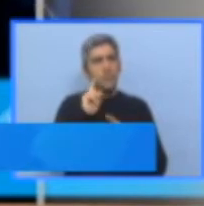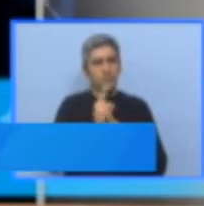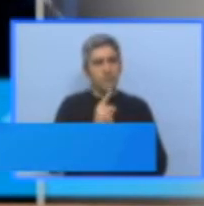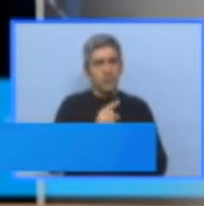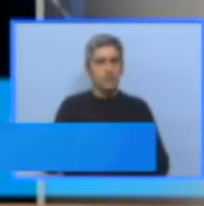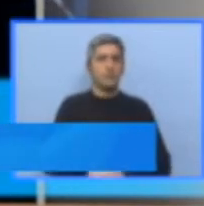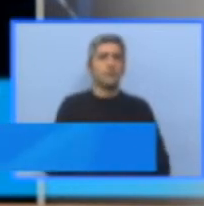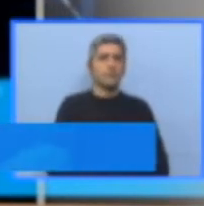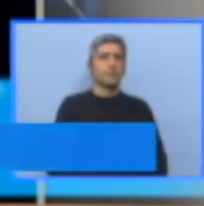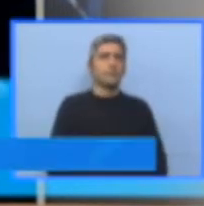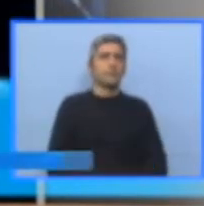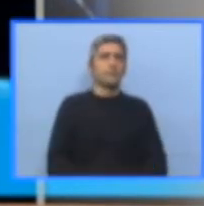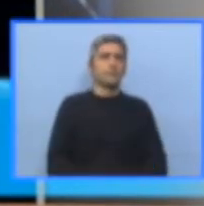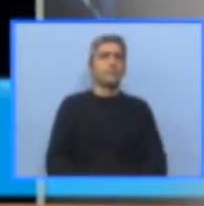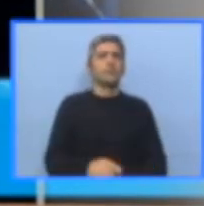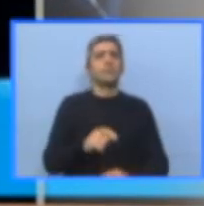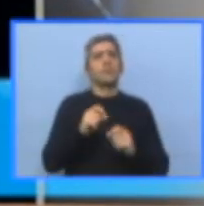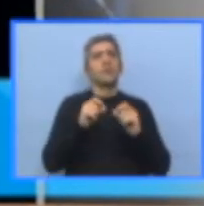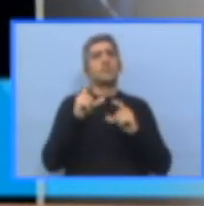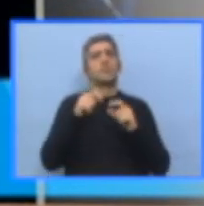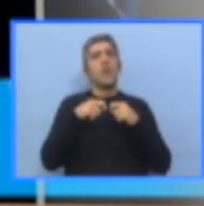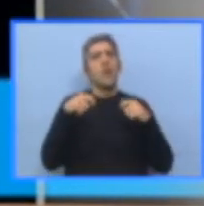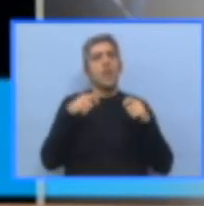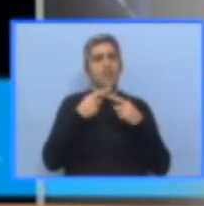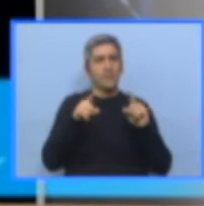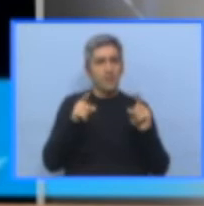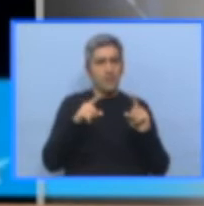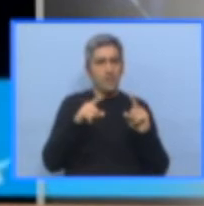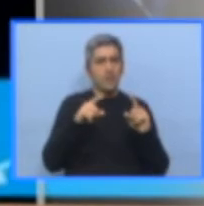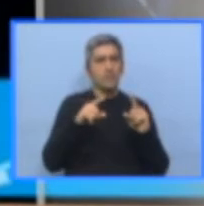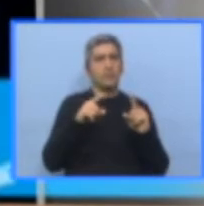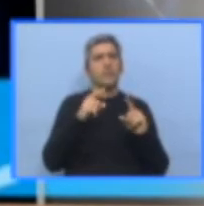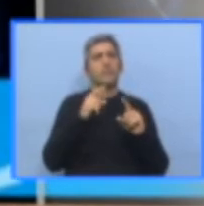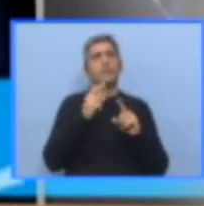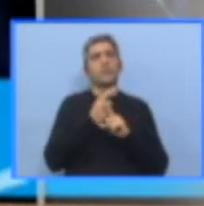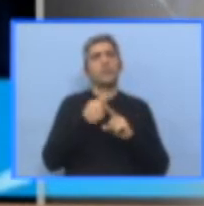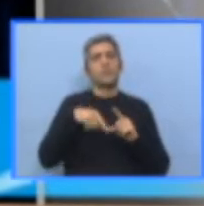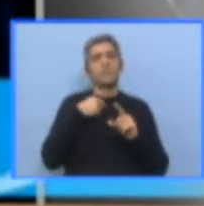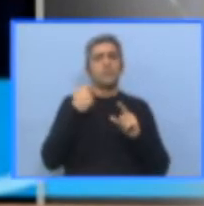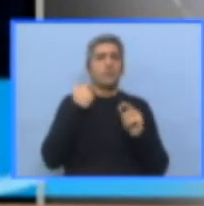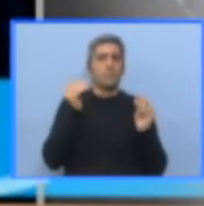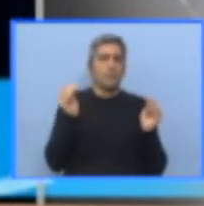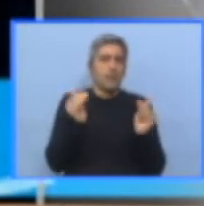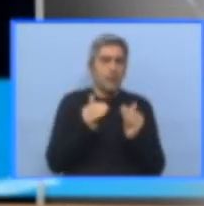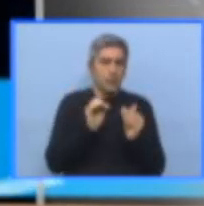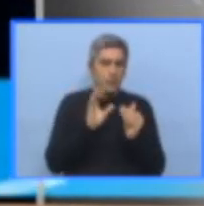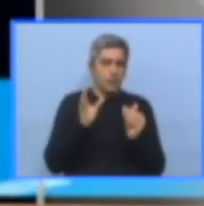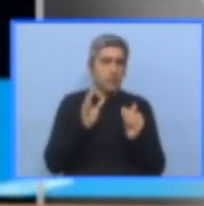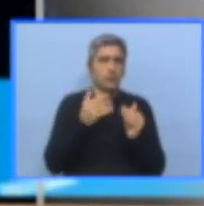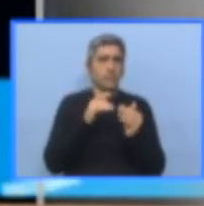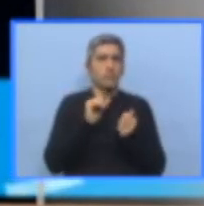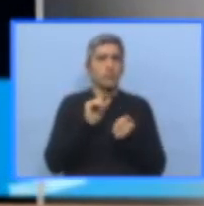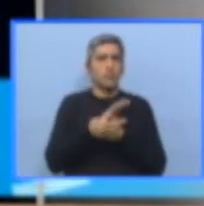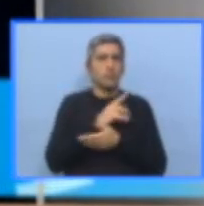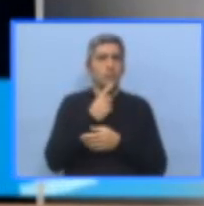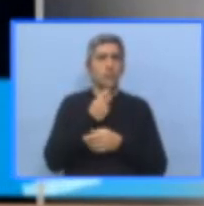importante. Por um lado, uma escala diferente na medida em que somos um meio mais pequeno, em que ainda mais